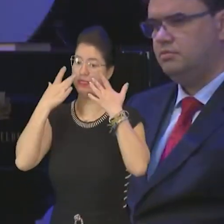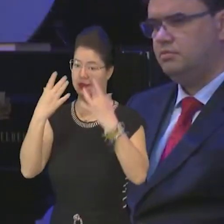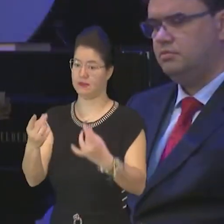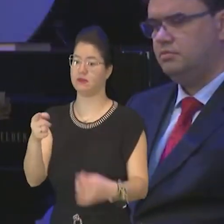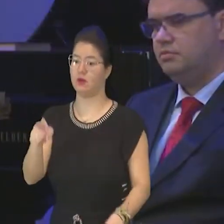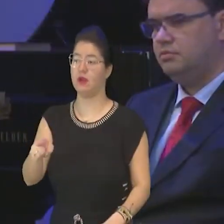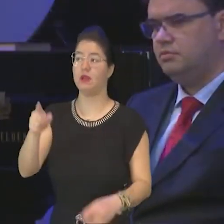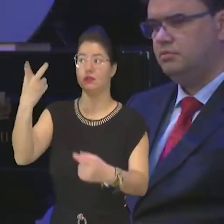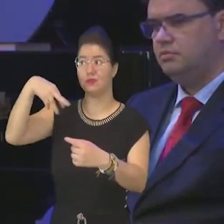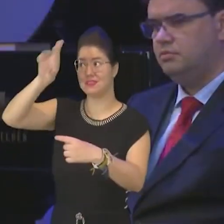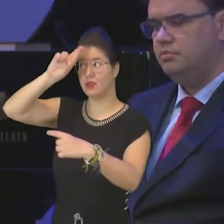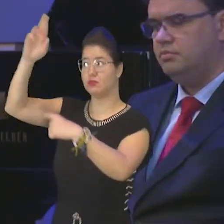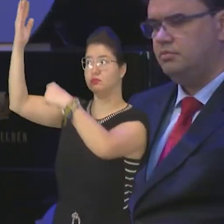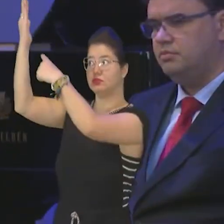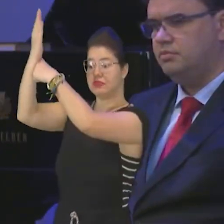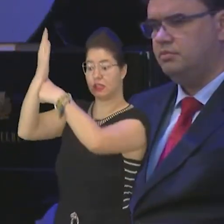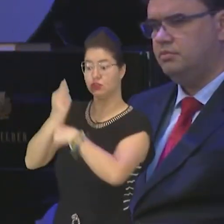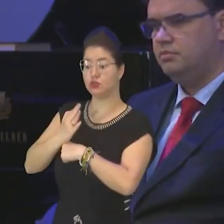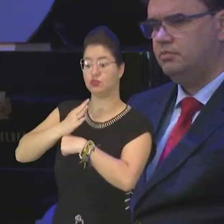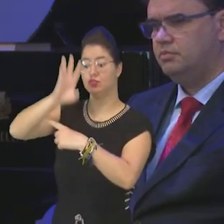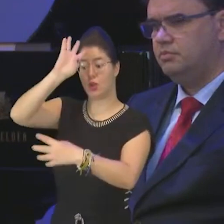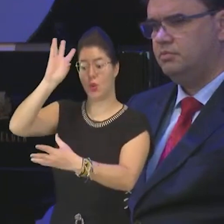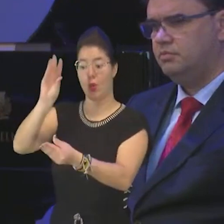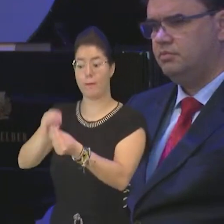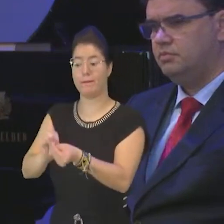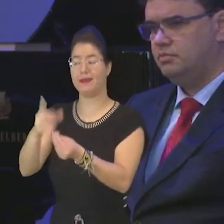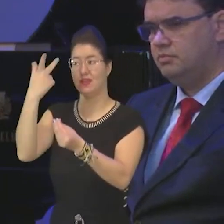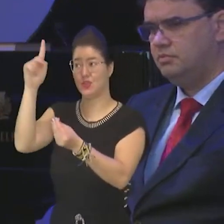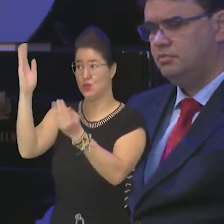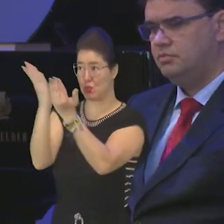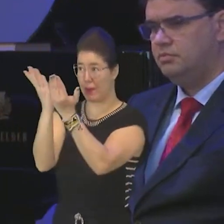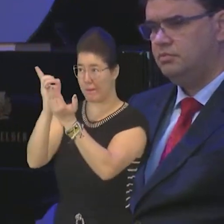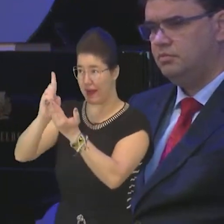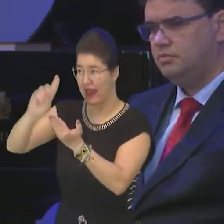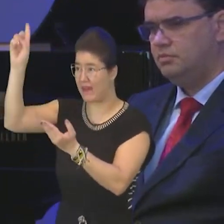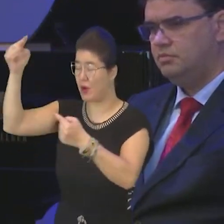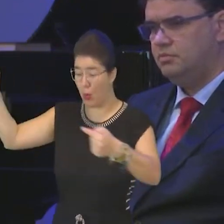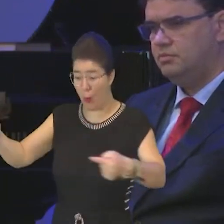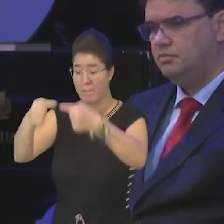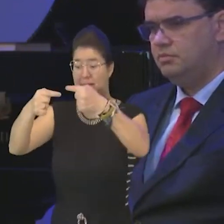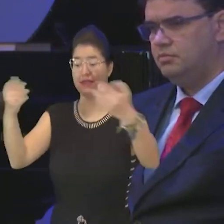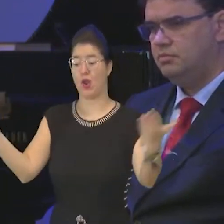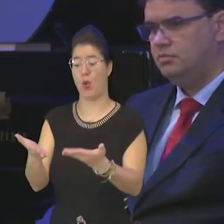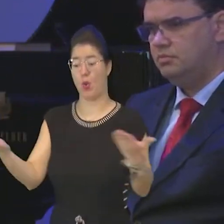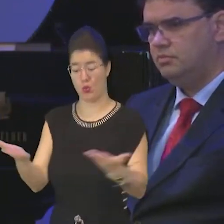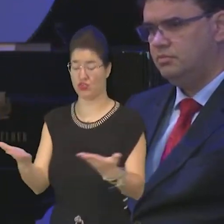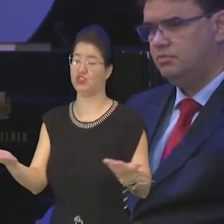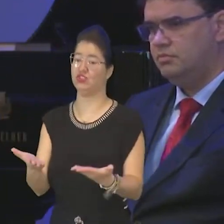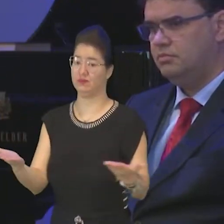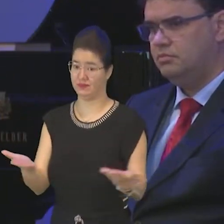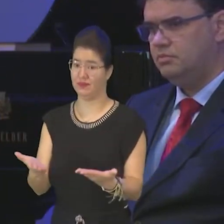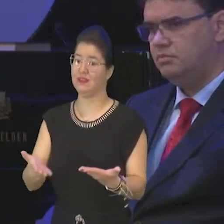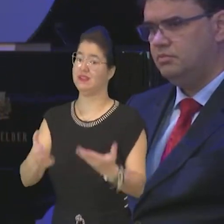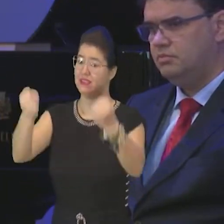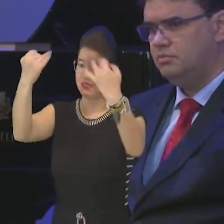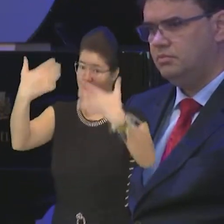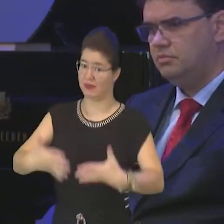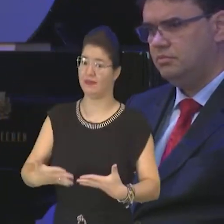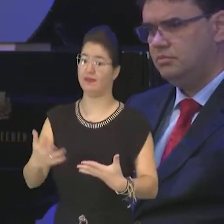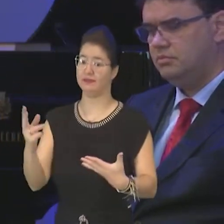nos ajude a compreender a sua palavra tão própria para os nossos dias, que fala desses princípios, desses